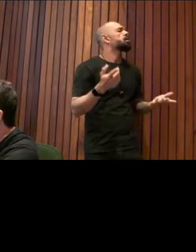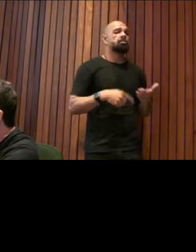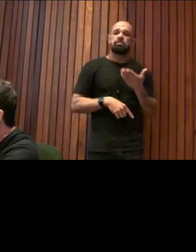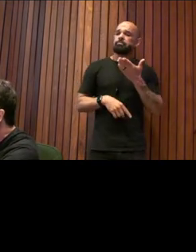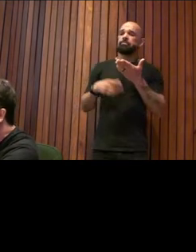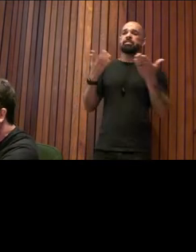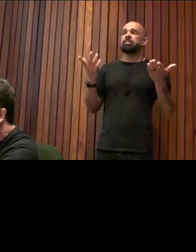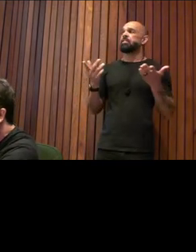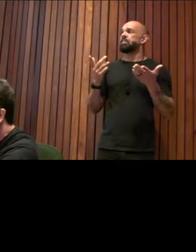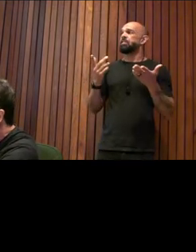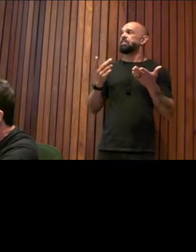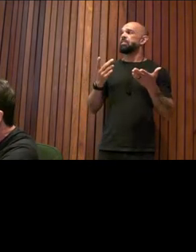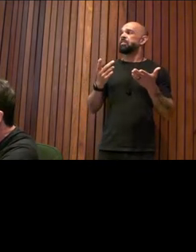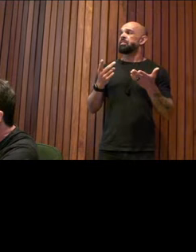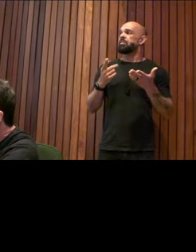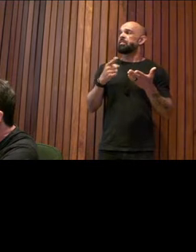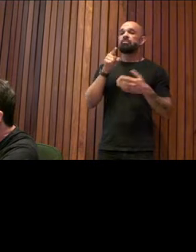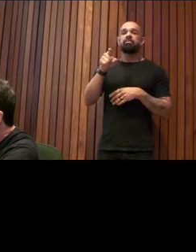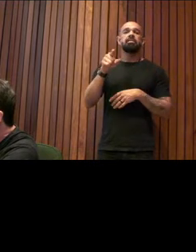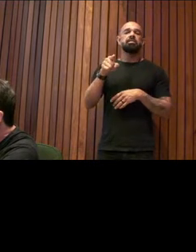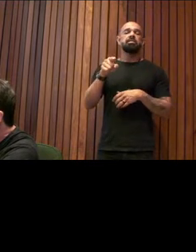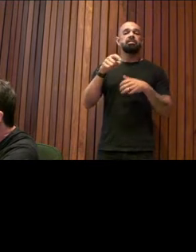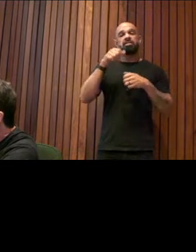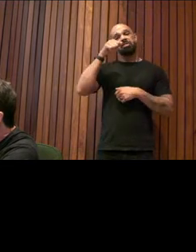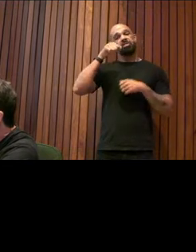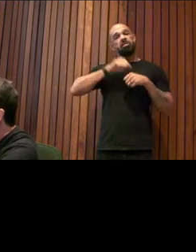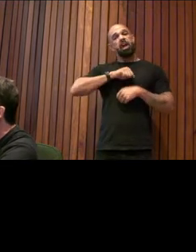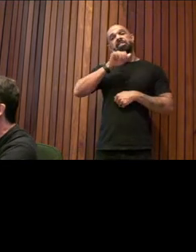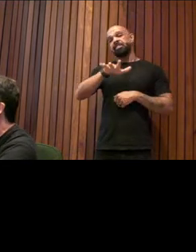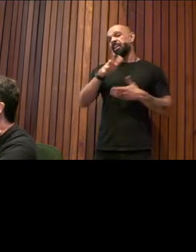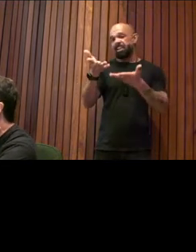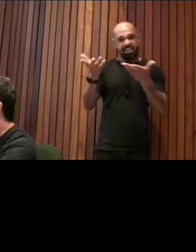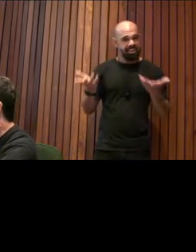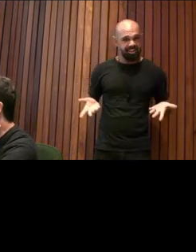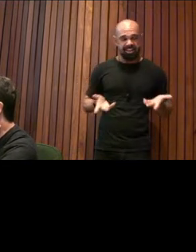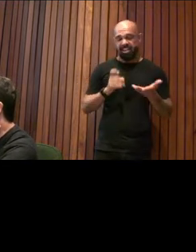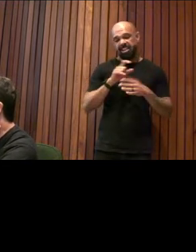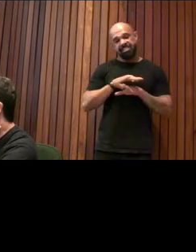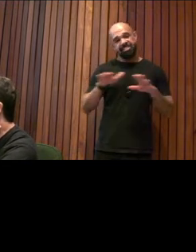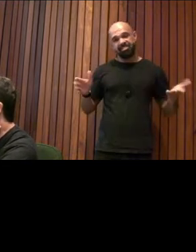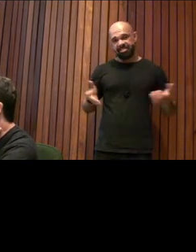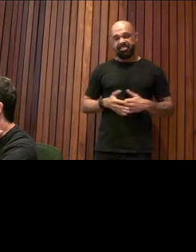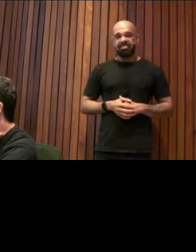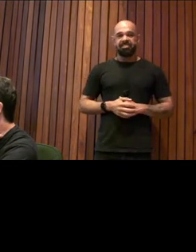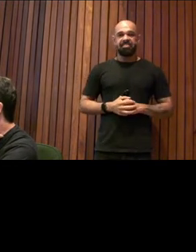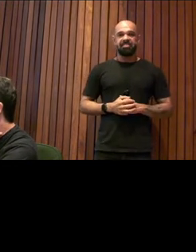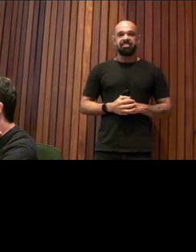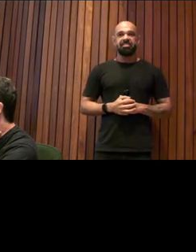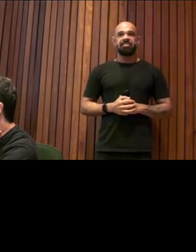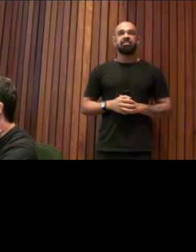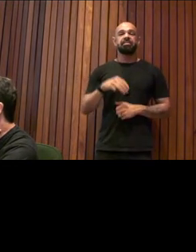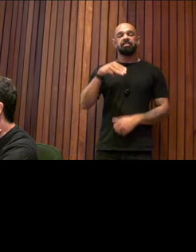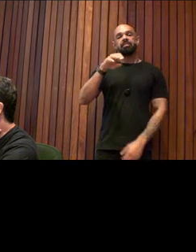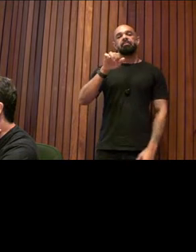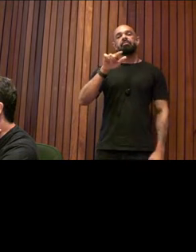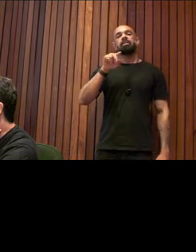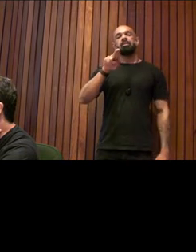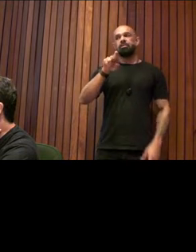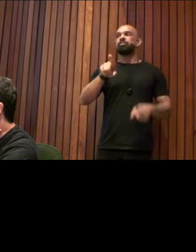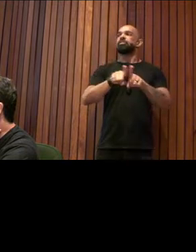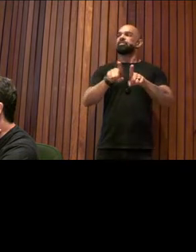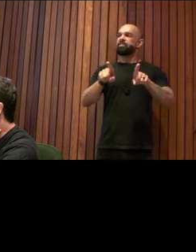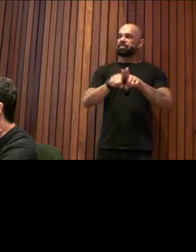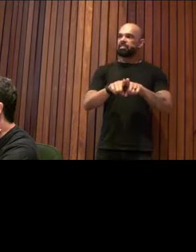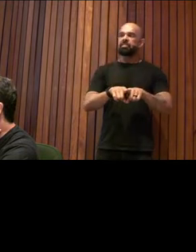vai... levar o seu axé para... É isso. Né? Malu, também,